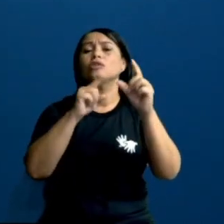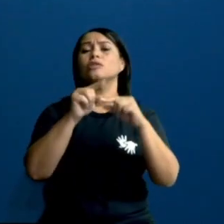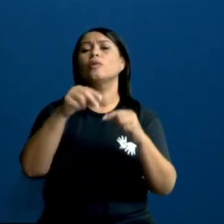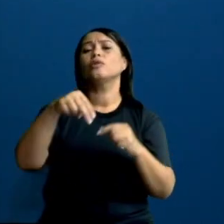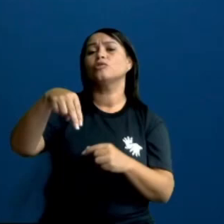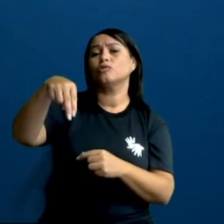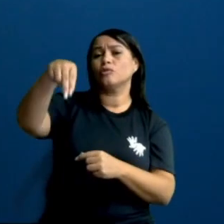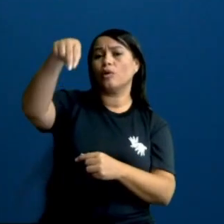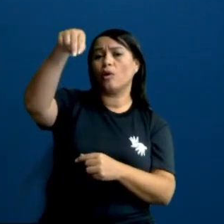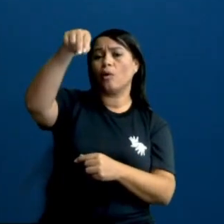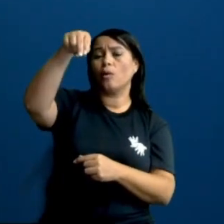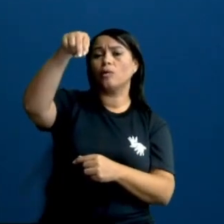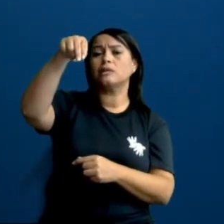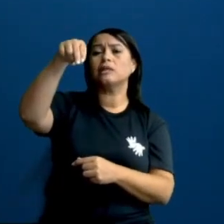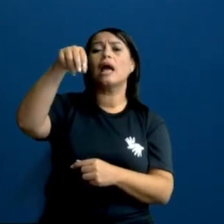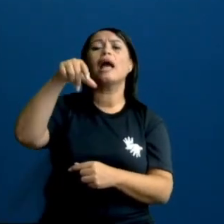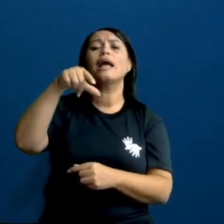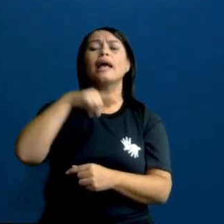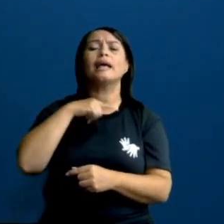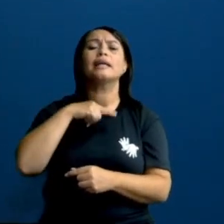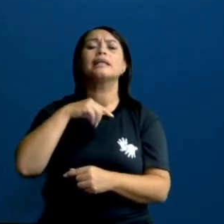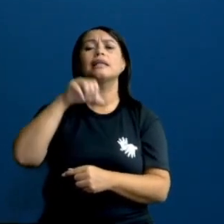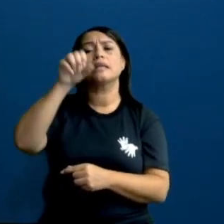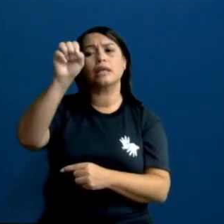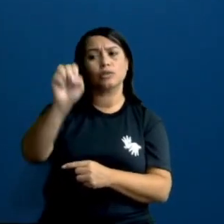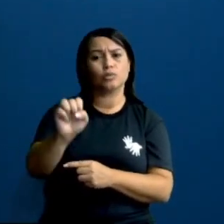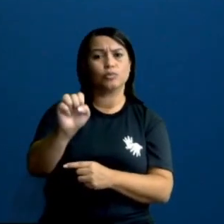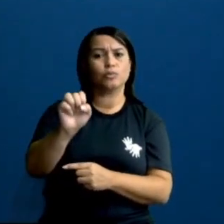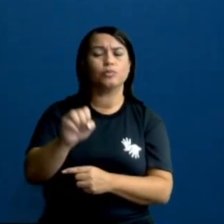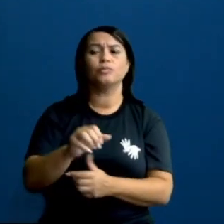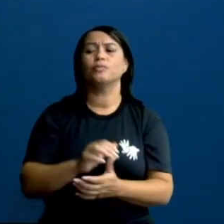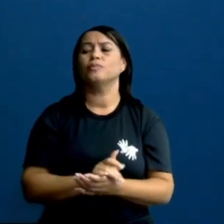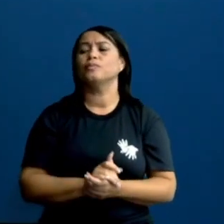norte e a que ficam no hemisfério sul.